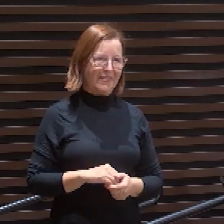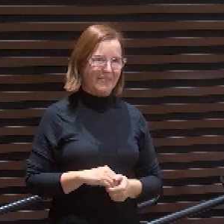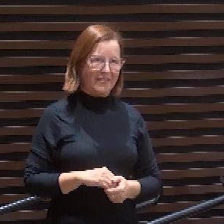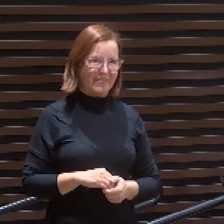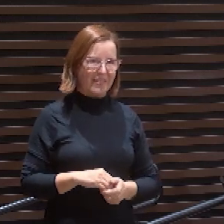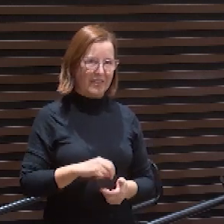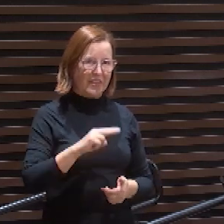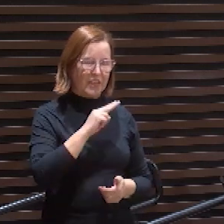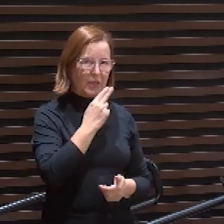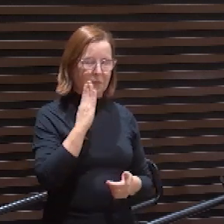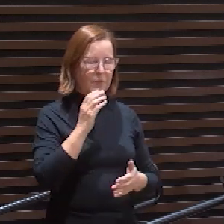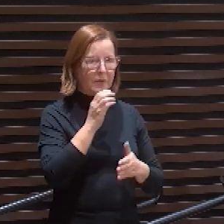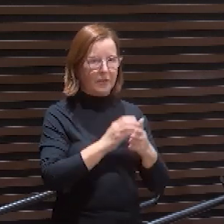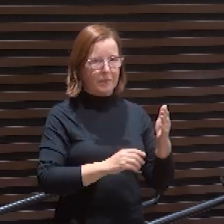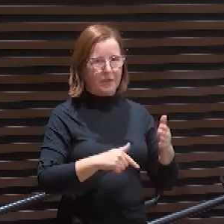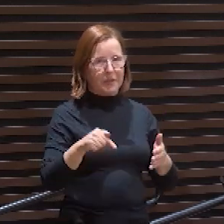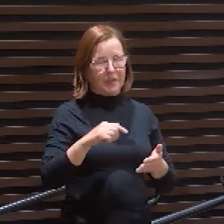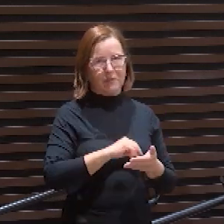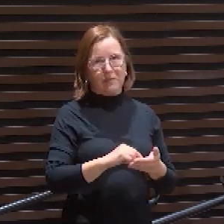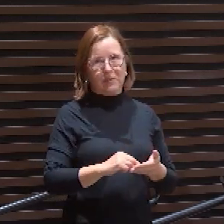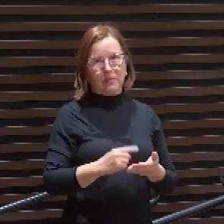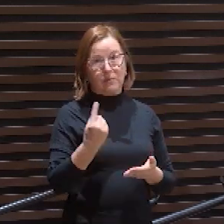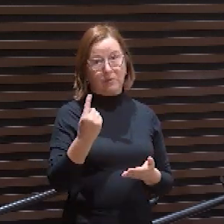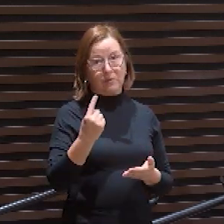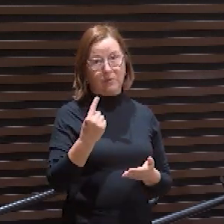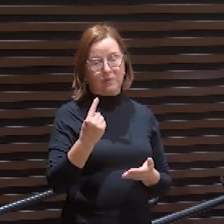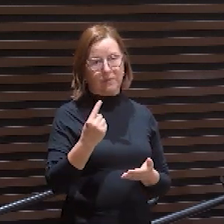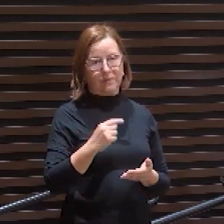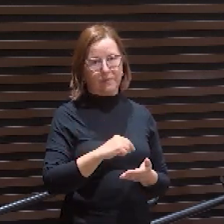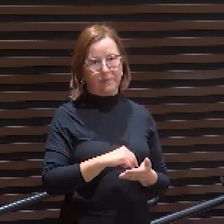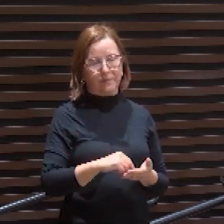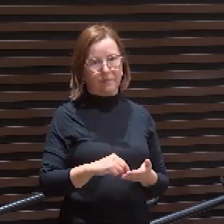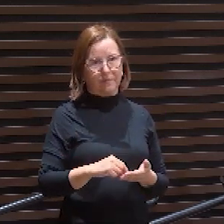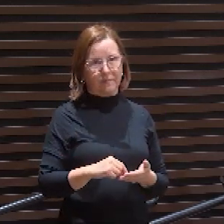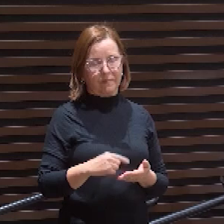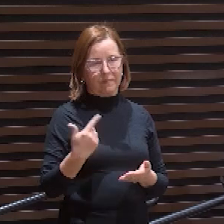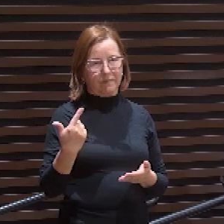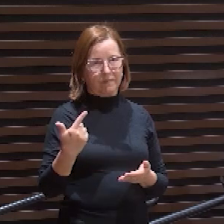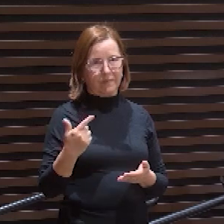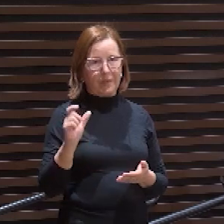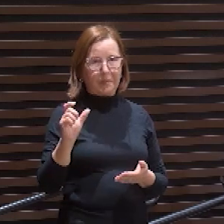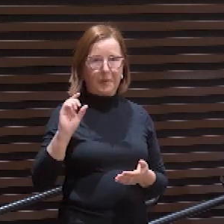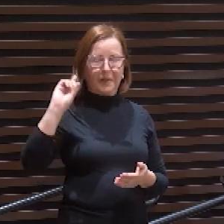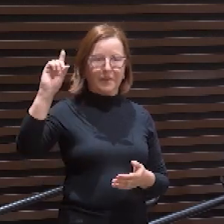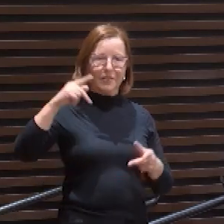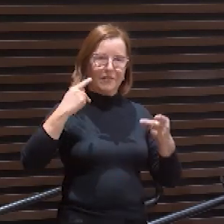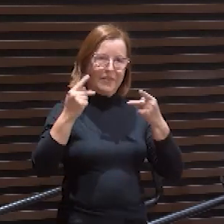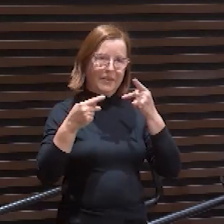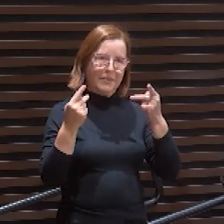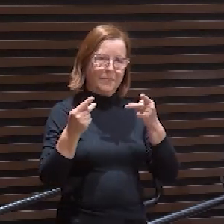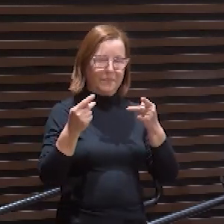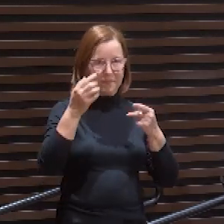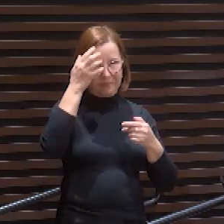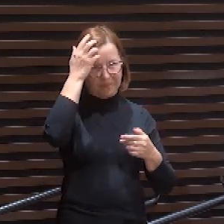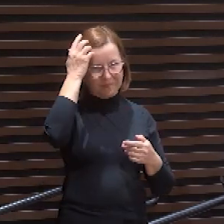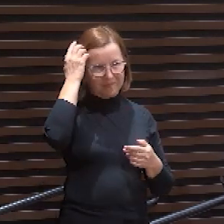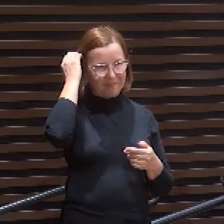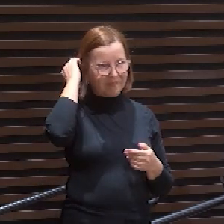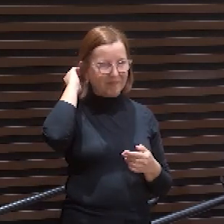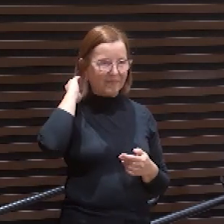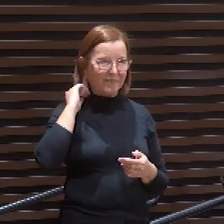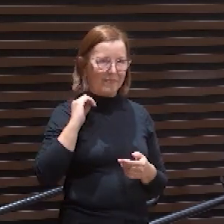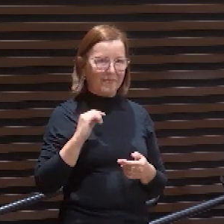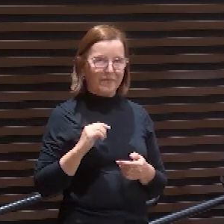Em Hebreus 7, 1 e 2, nós temos a palavra de Deus dizendo: